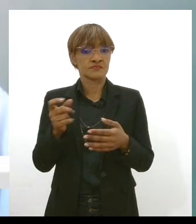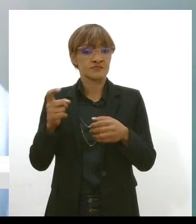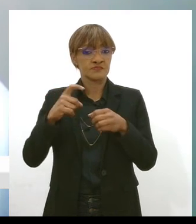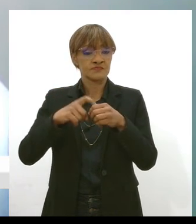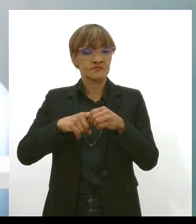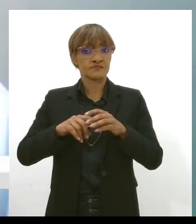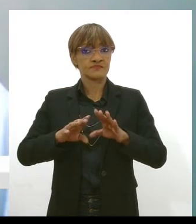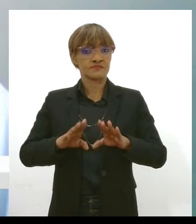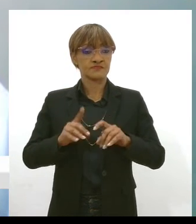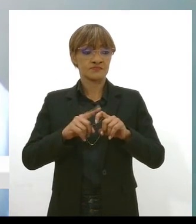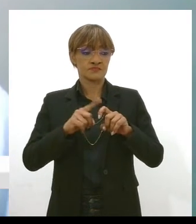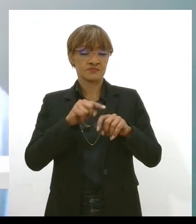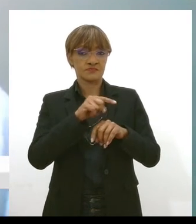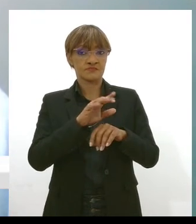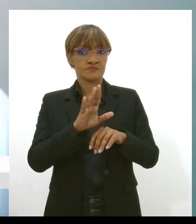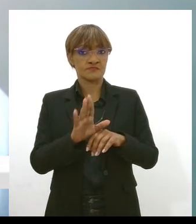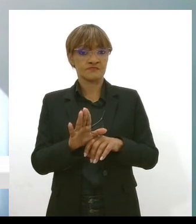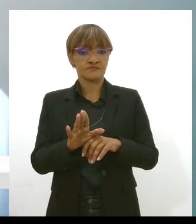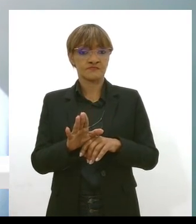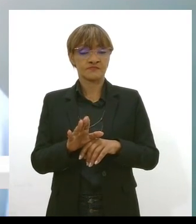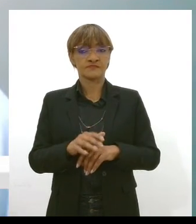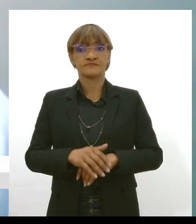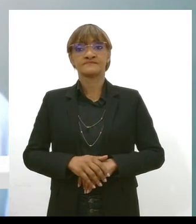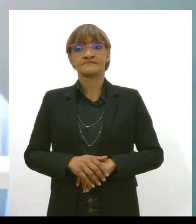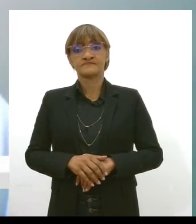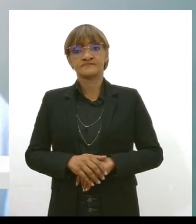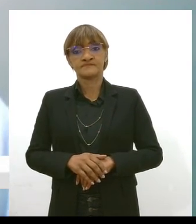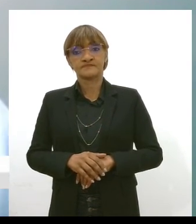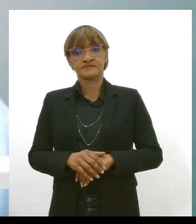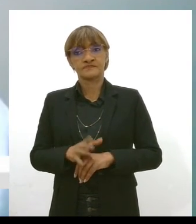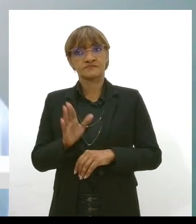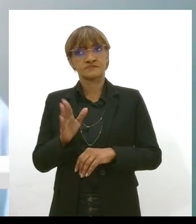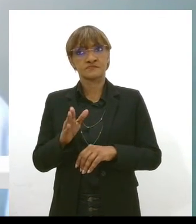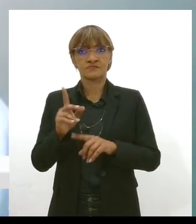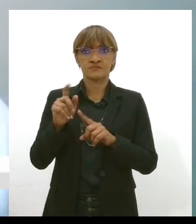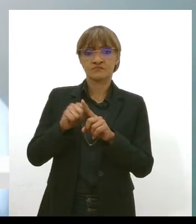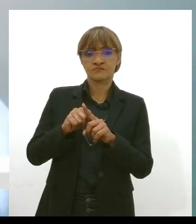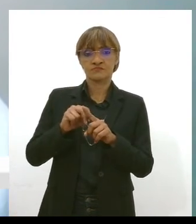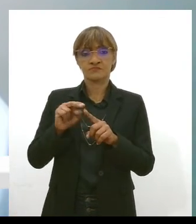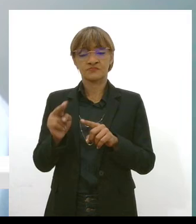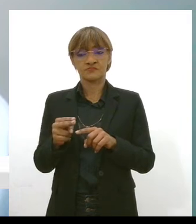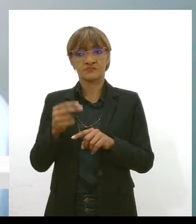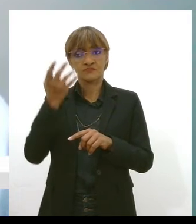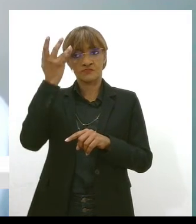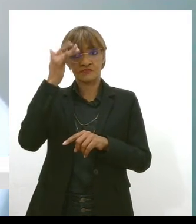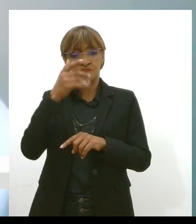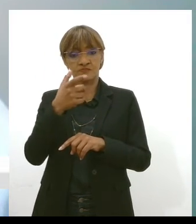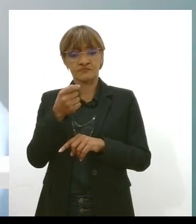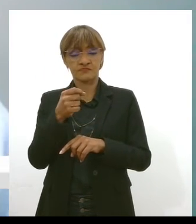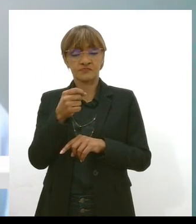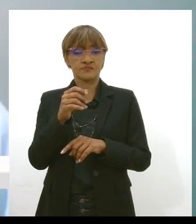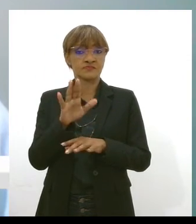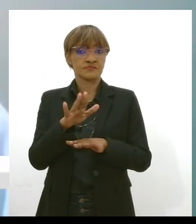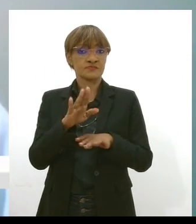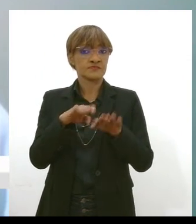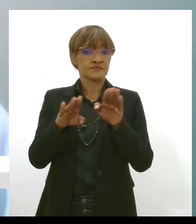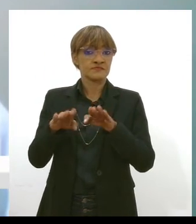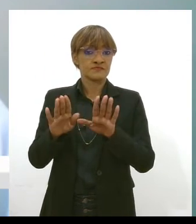ela retorna ou com 30 dias, ou com 20 dias, com 15 dias, com uma semana. Isso aí